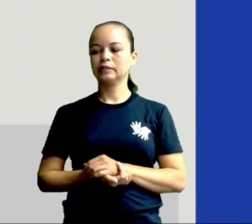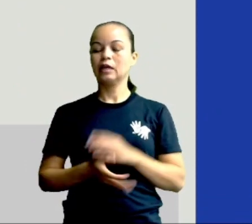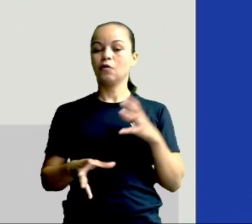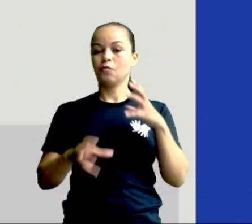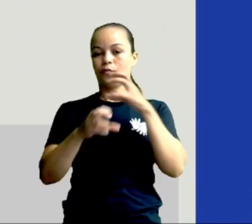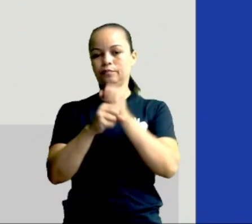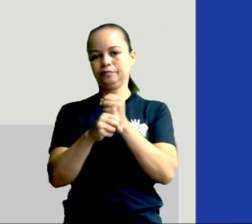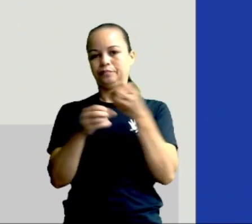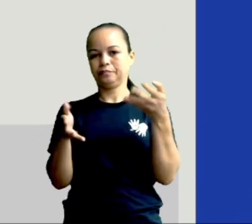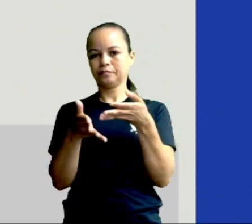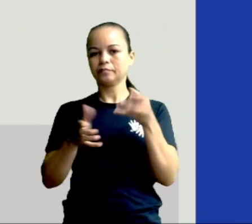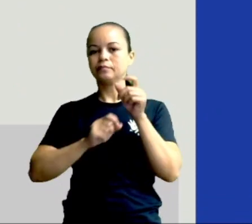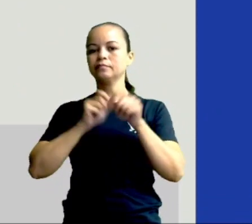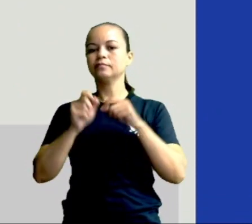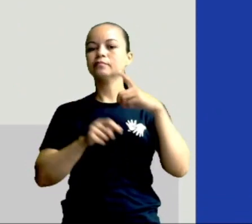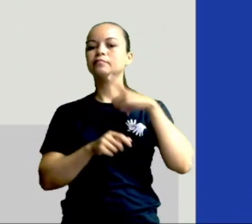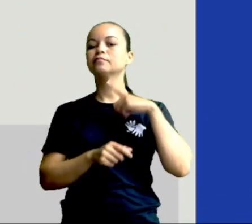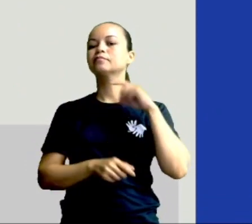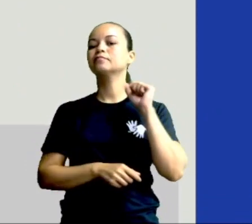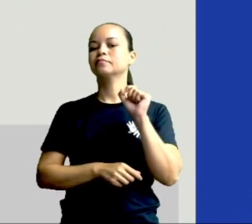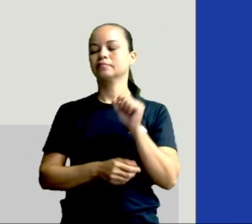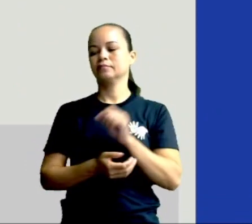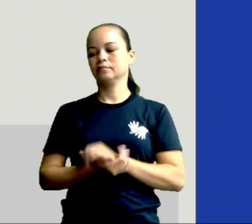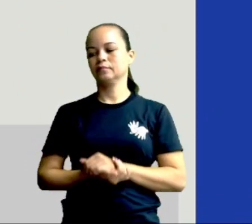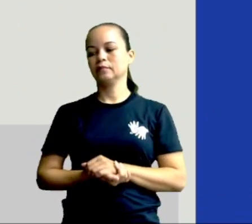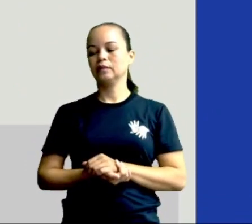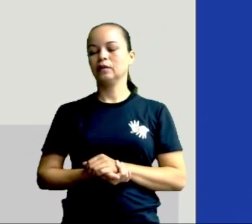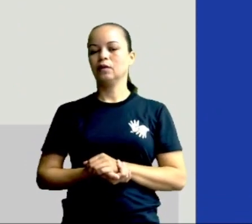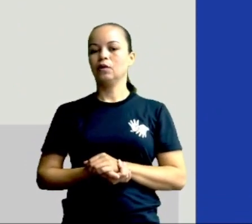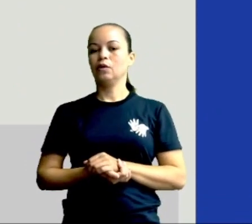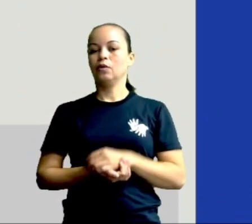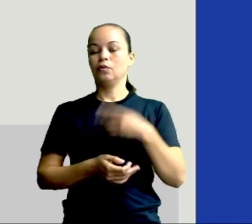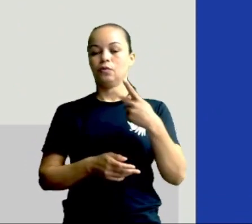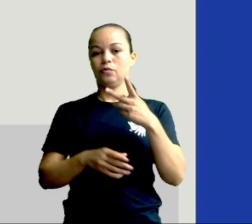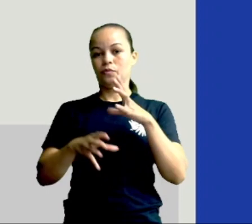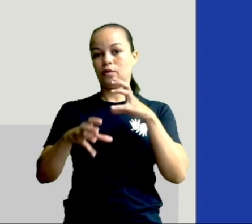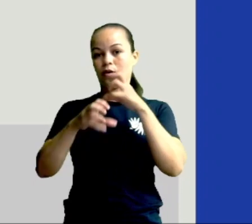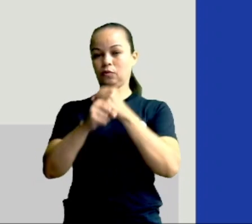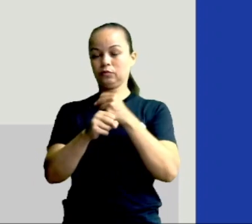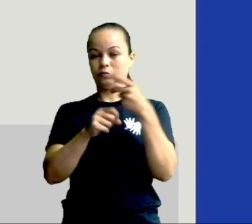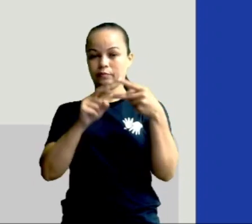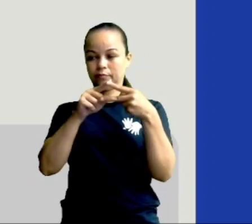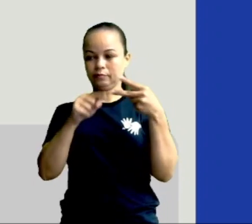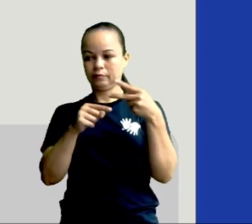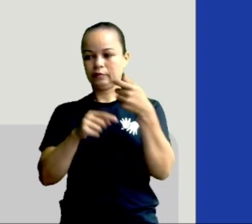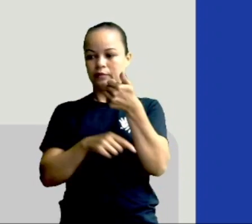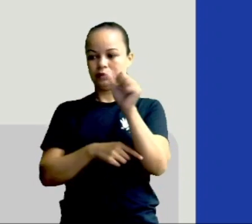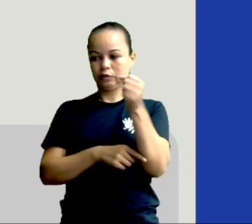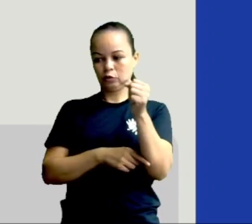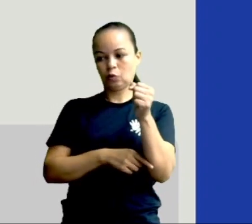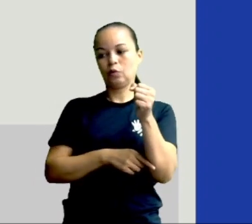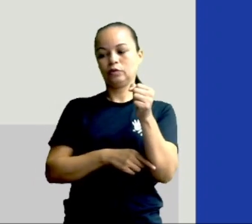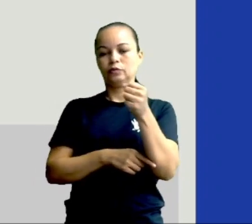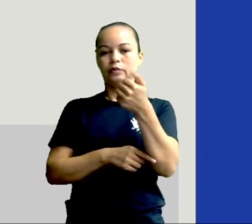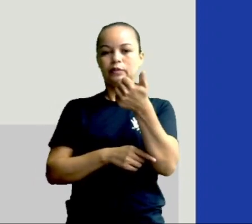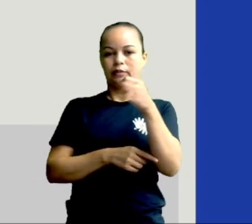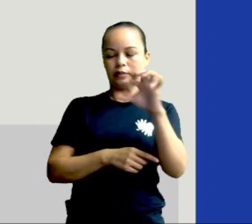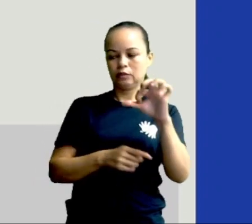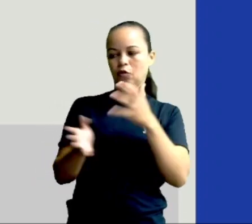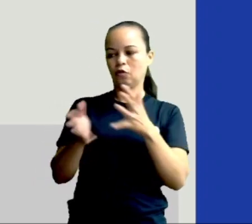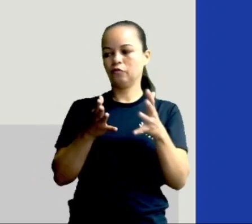Fazendo o cálculo, o que é que a gente vai ter aí? O cálculo desses dois termos. Vamos lá para o 18 e 19 dos